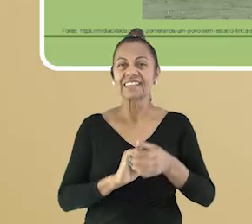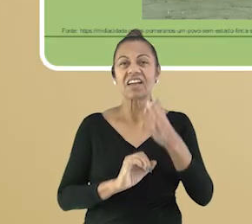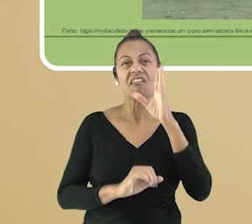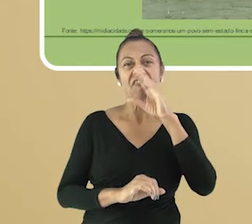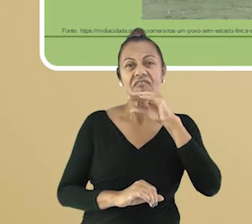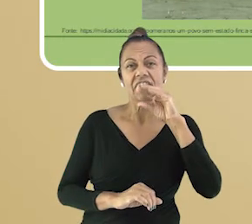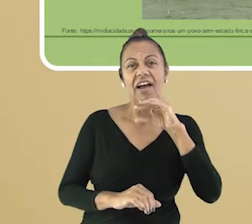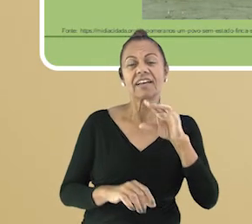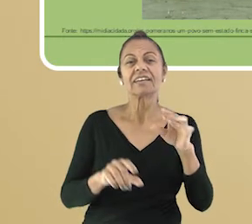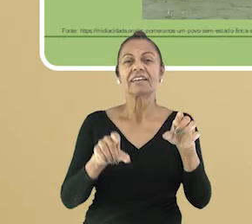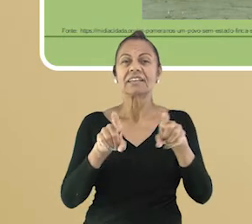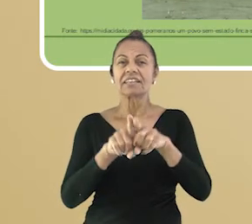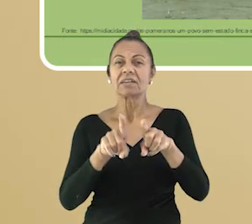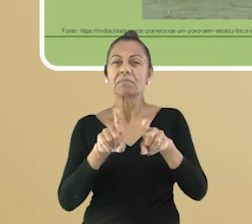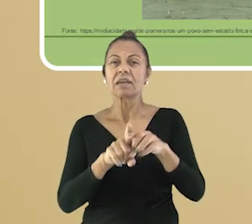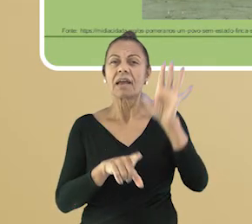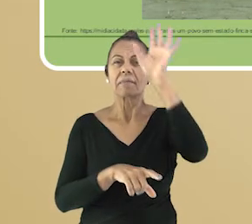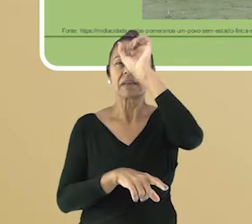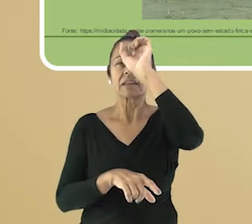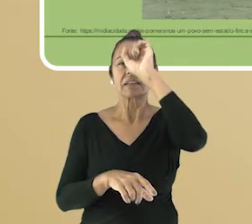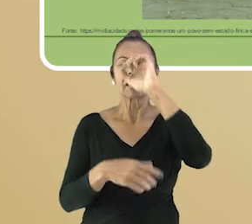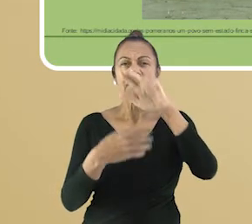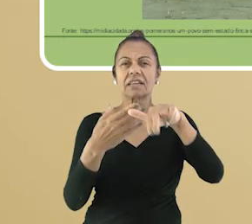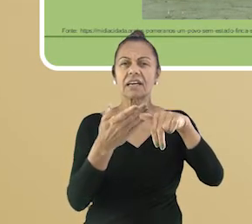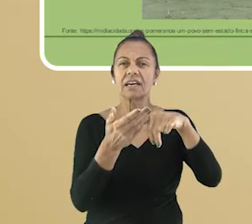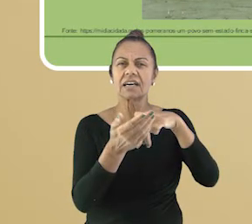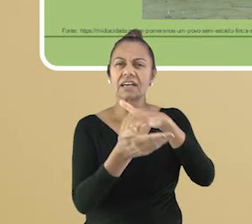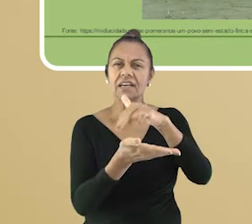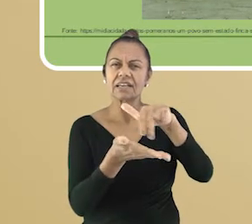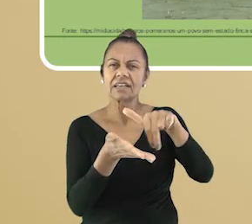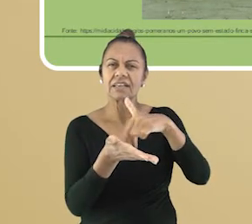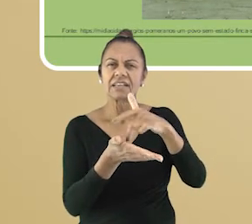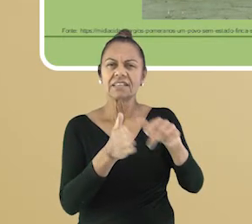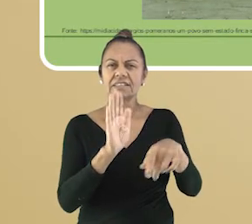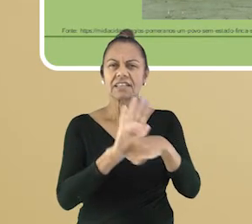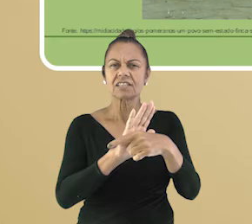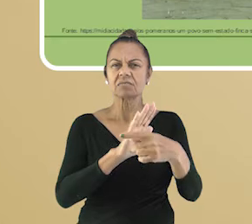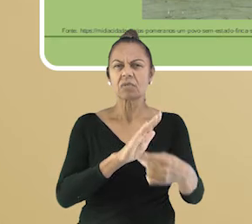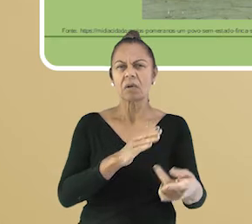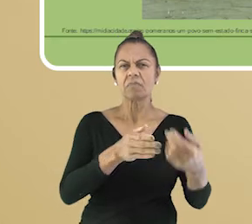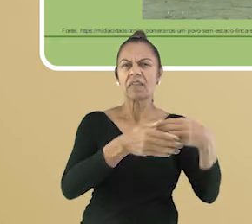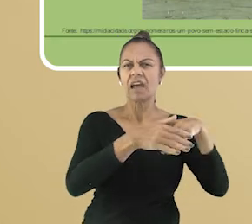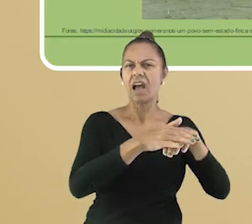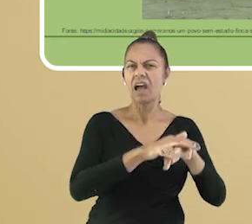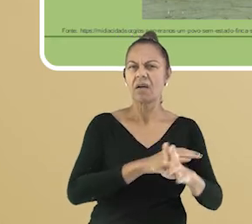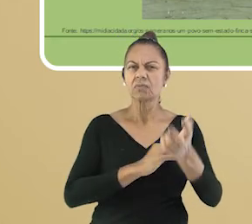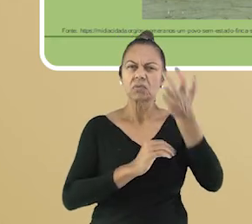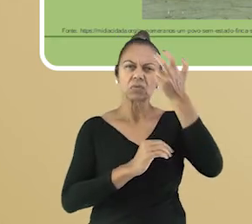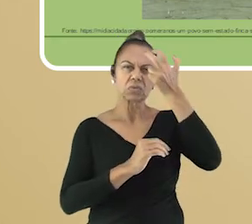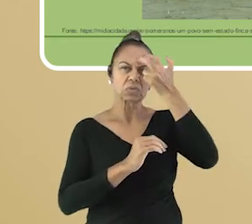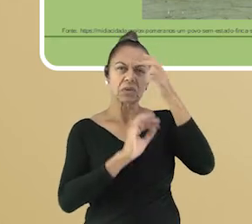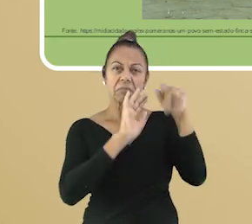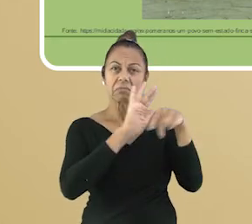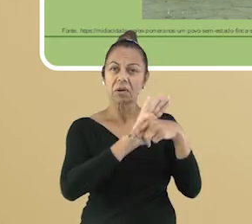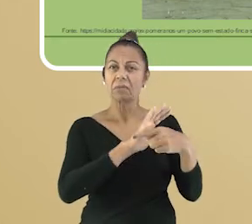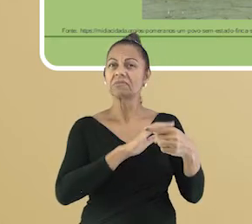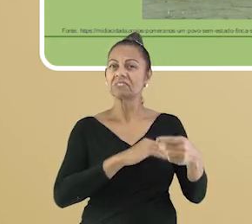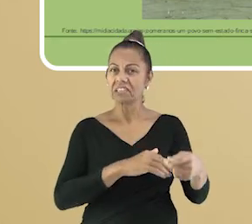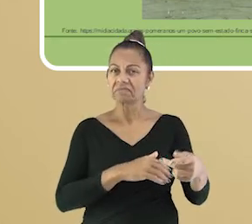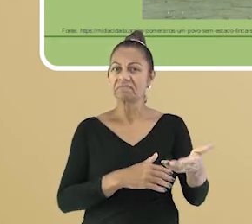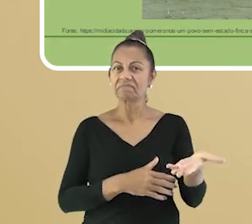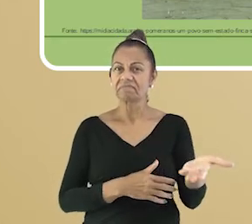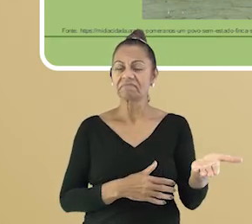E além de falar, eles aprenderam danças típicas, dentre outros muitos hábitos e costumes culturais desse